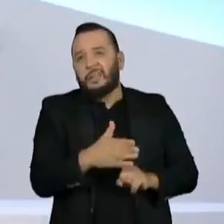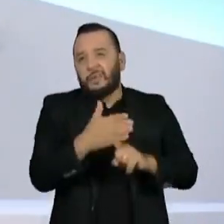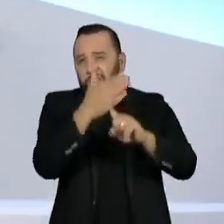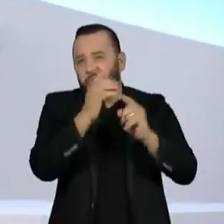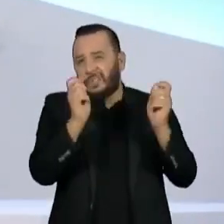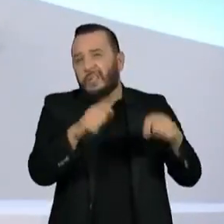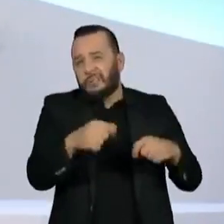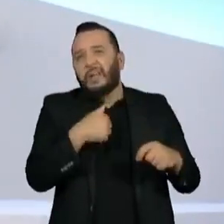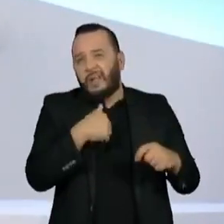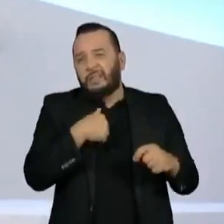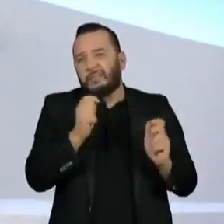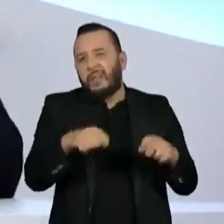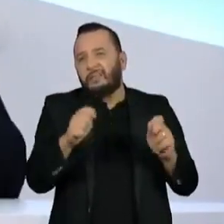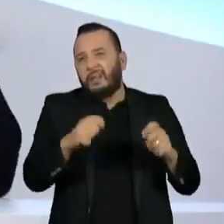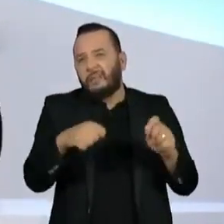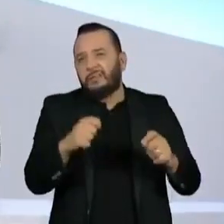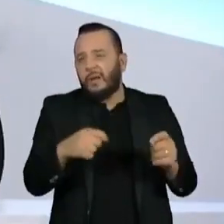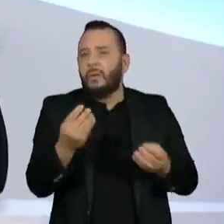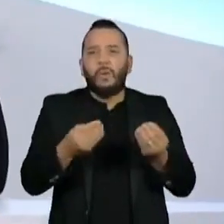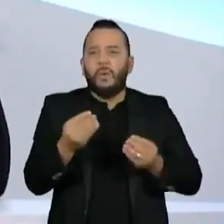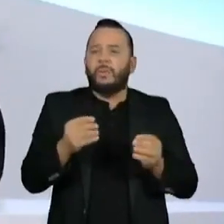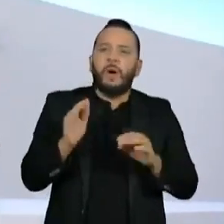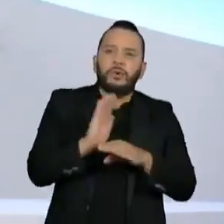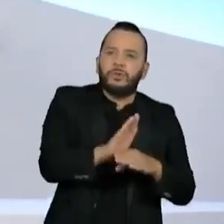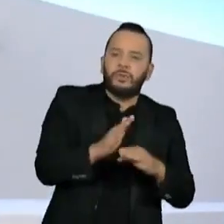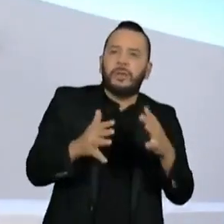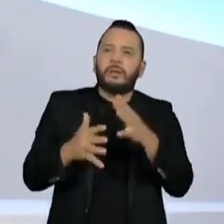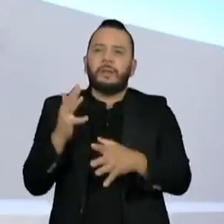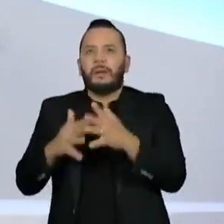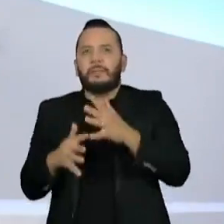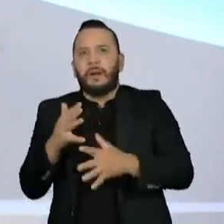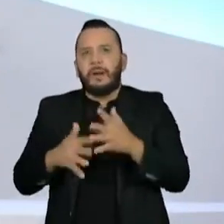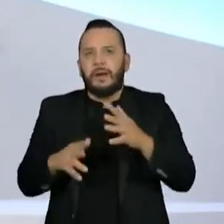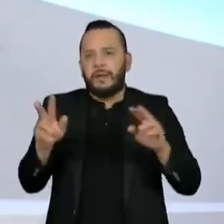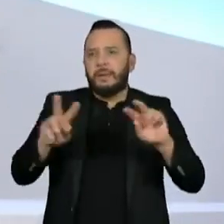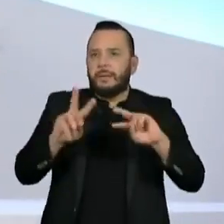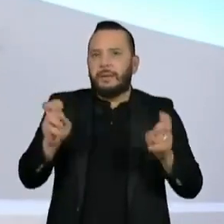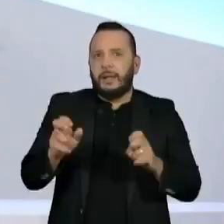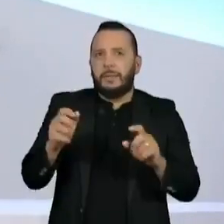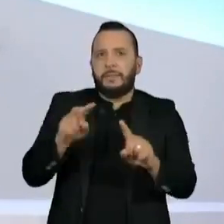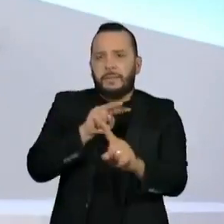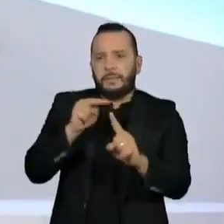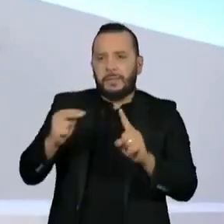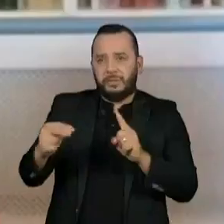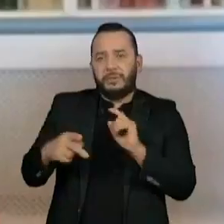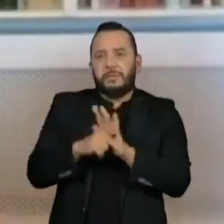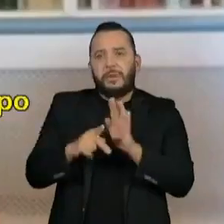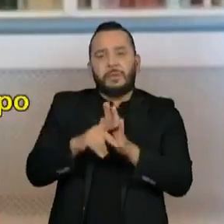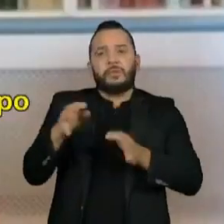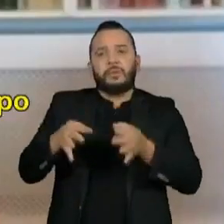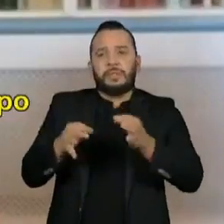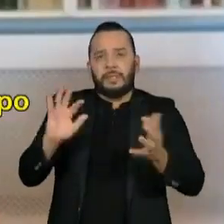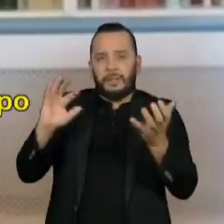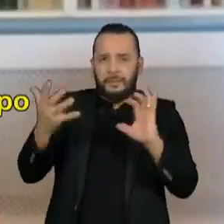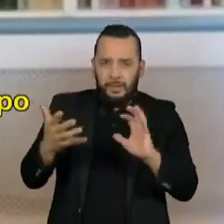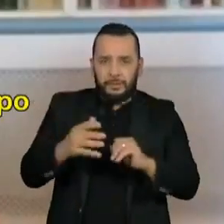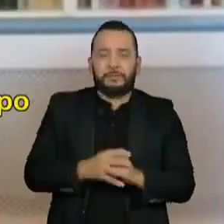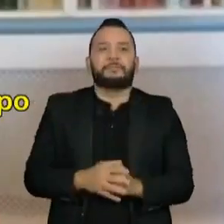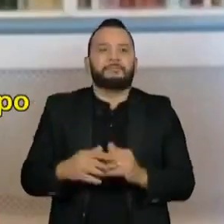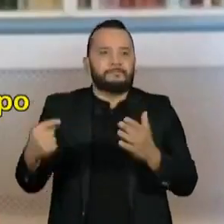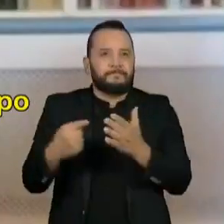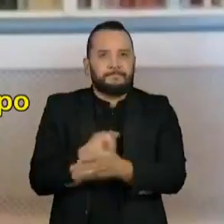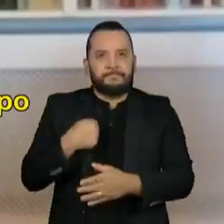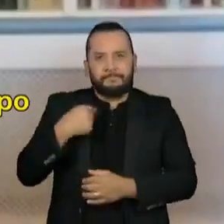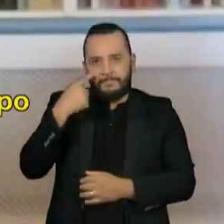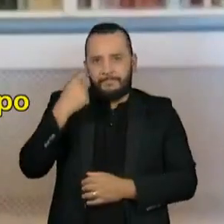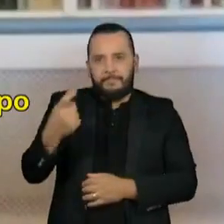a gente pode passar por cima de tudo. Quanto que ajuda e quanto que atrapalha quando se olha sobre a perspectiva da justiça climática? É um interessante question